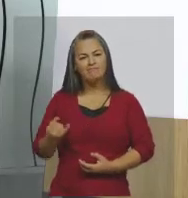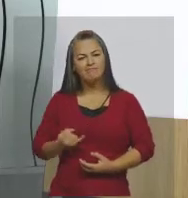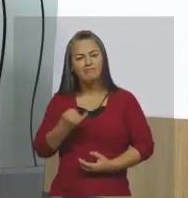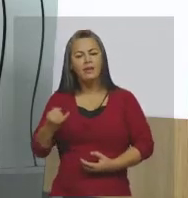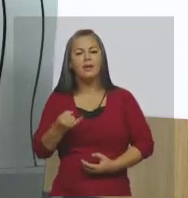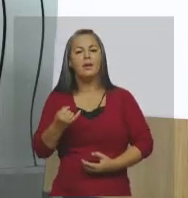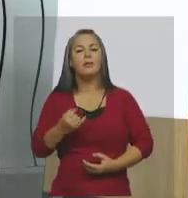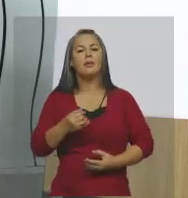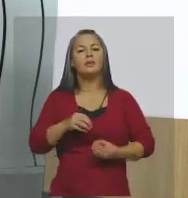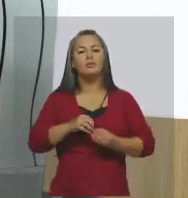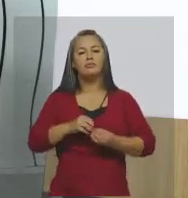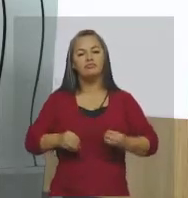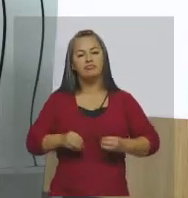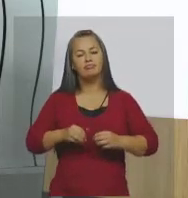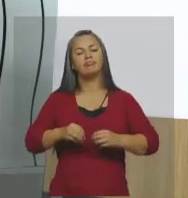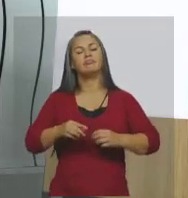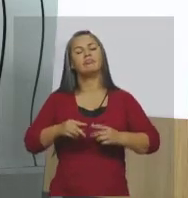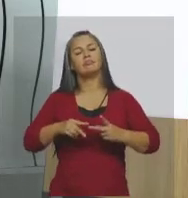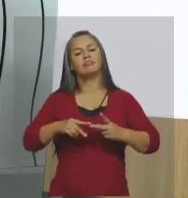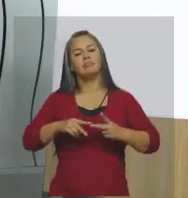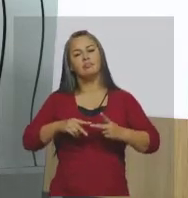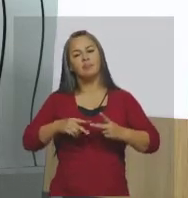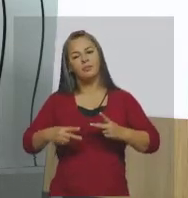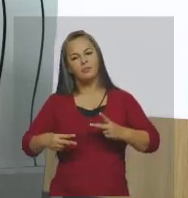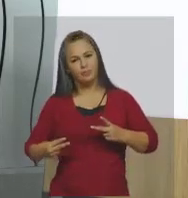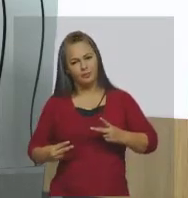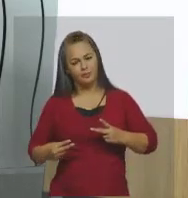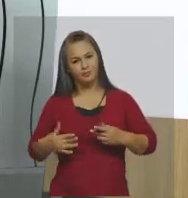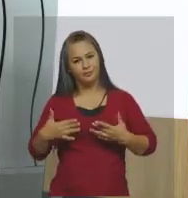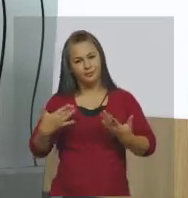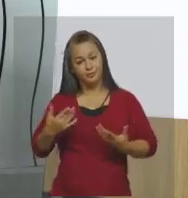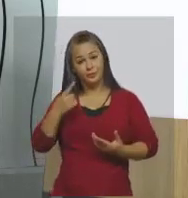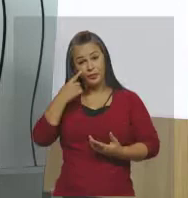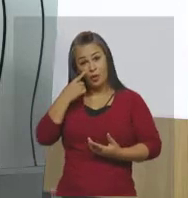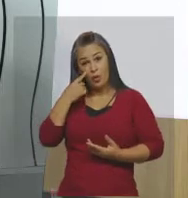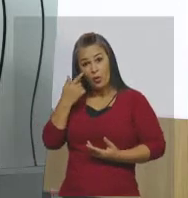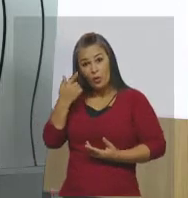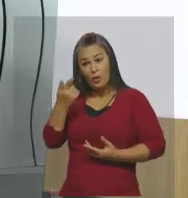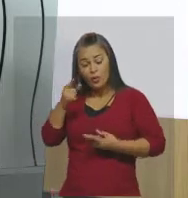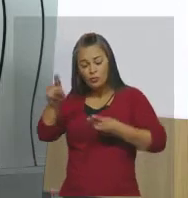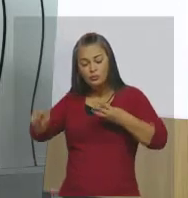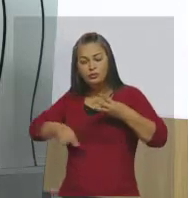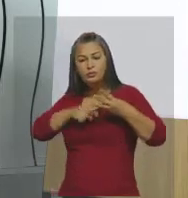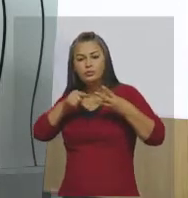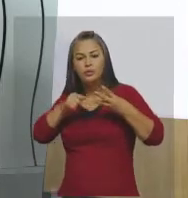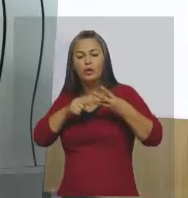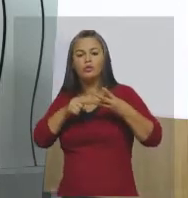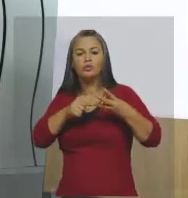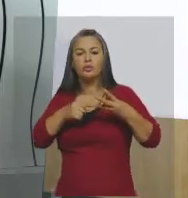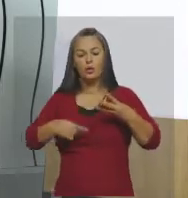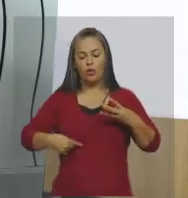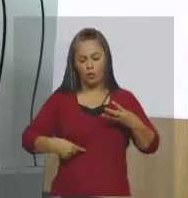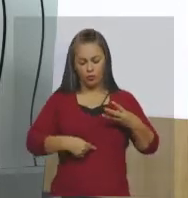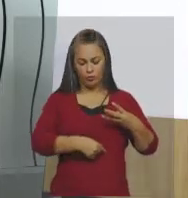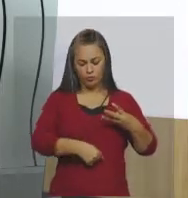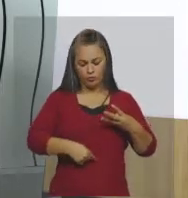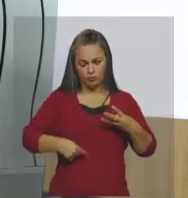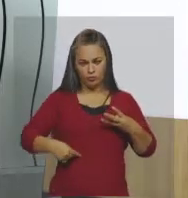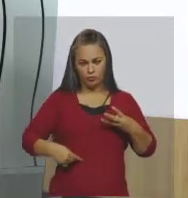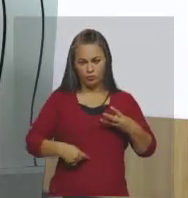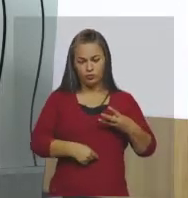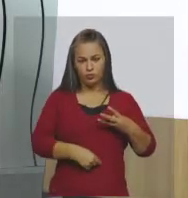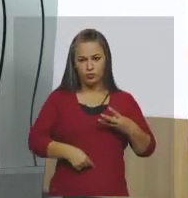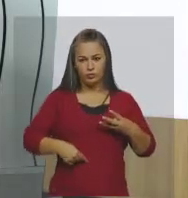delgado. Intestino delgado, ele tem um papel muito importante também na digestão de lipídios. Quando você pensar em lipídio, pense